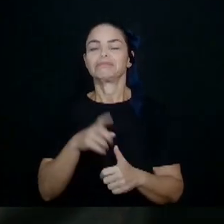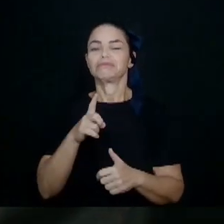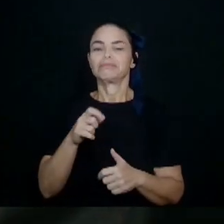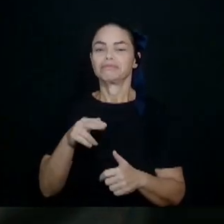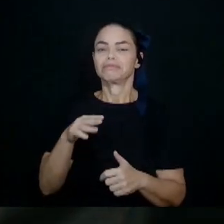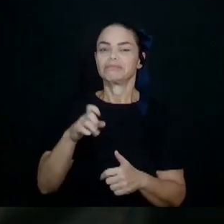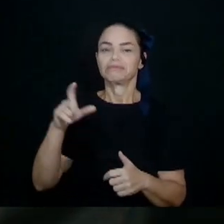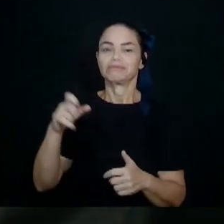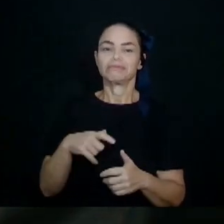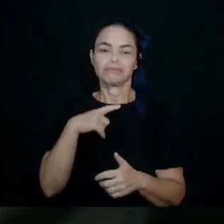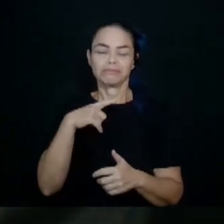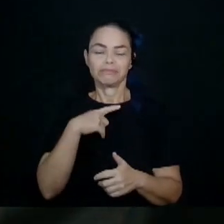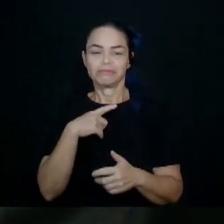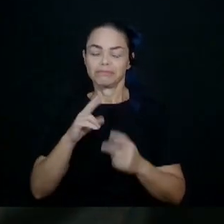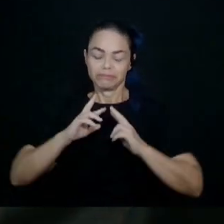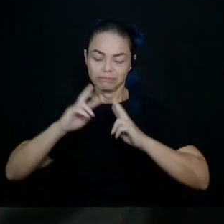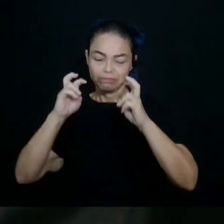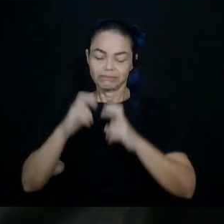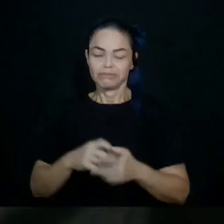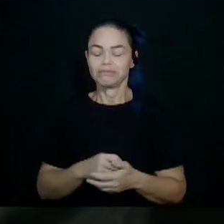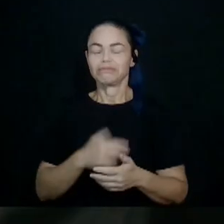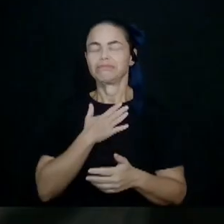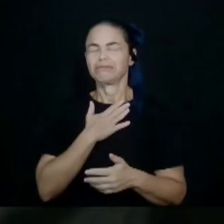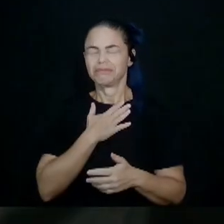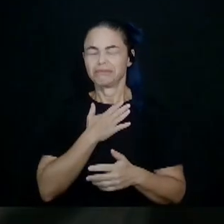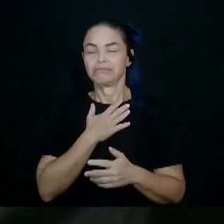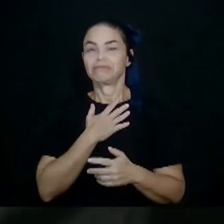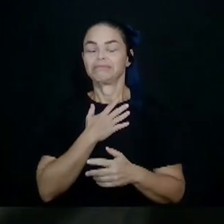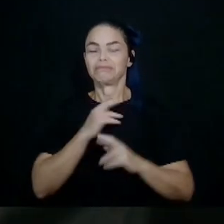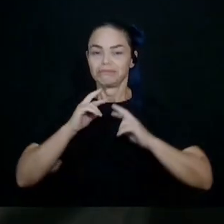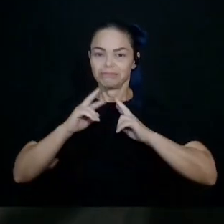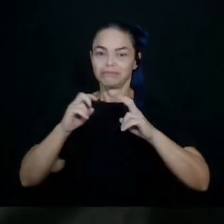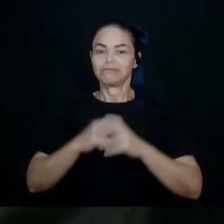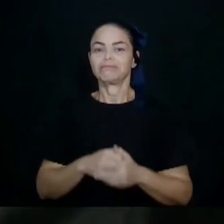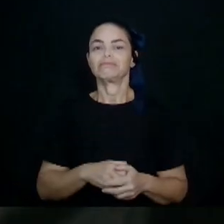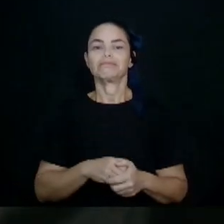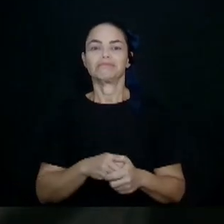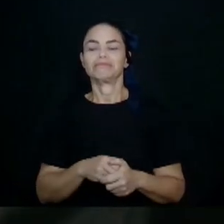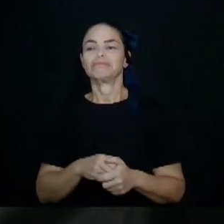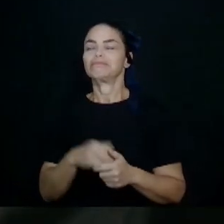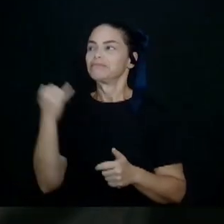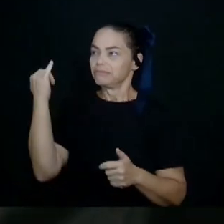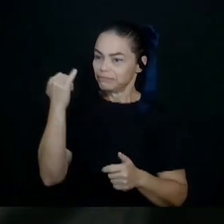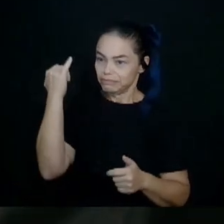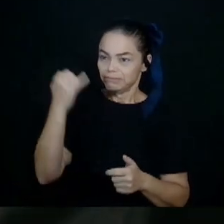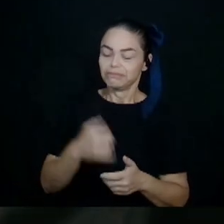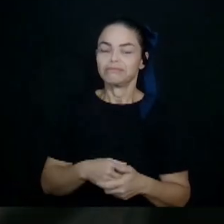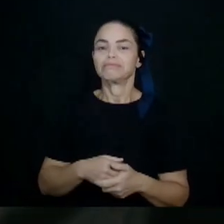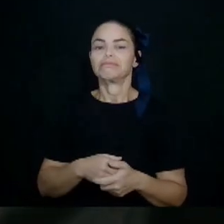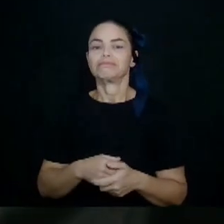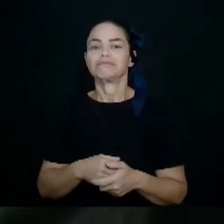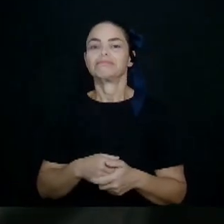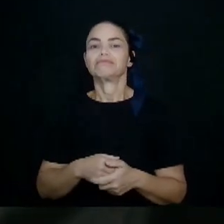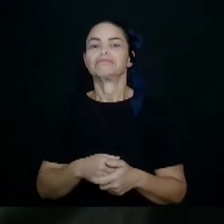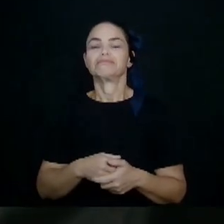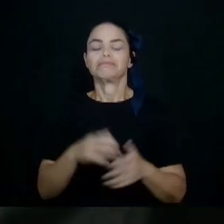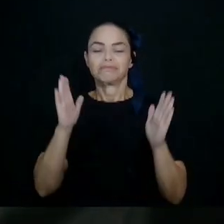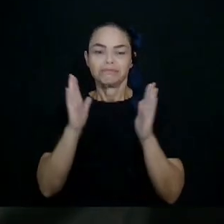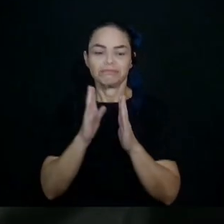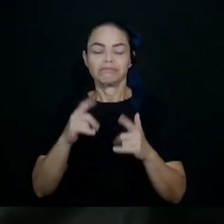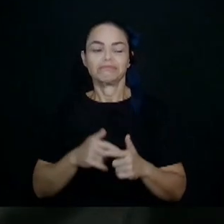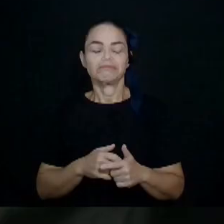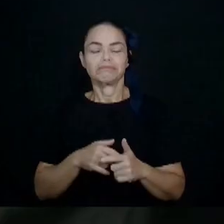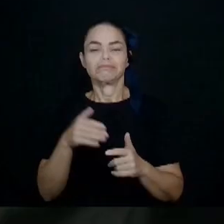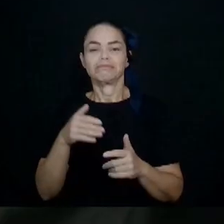um autorreconhecimento aí, a gente tem que se reconhecer, é importante, a gente vai enfrentar barreiras para,